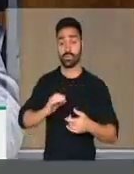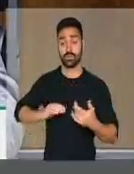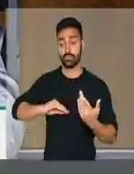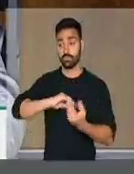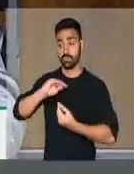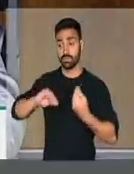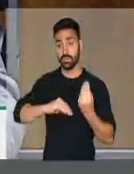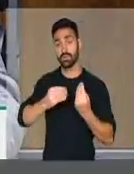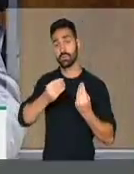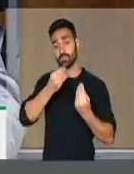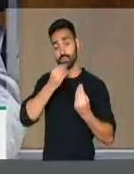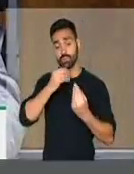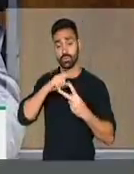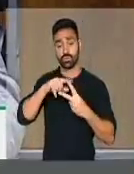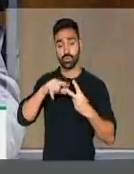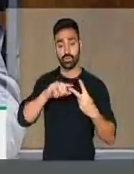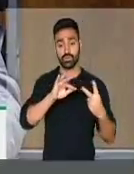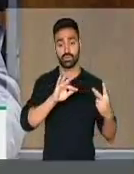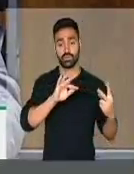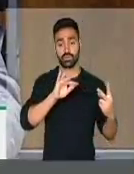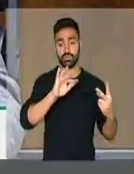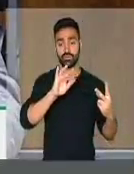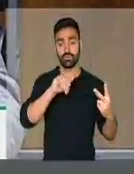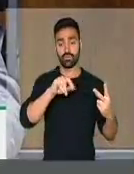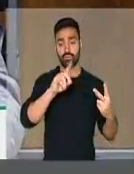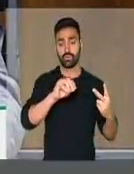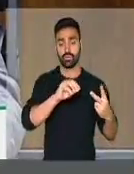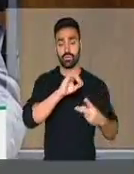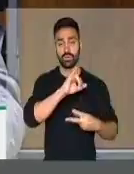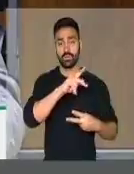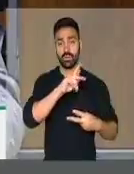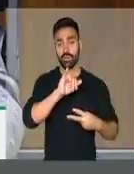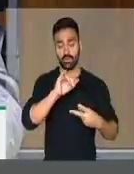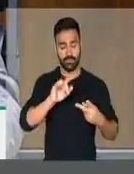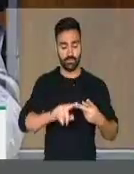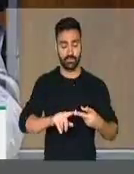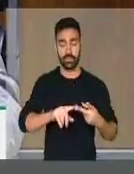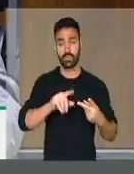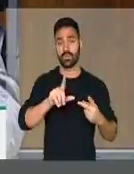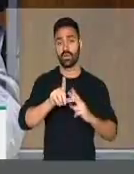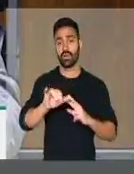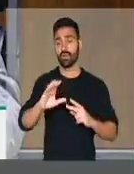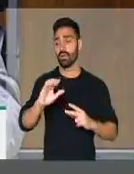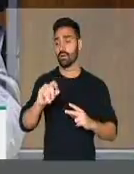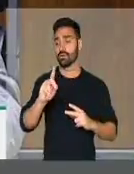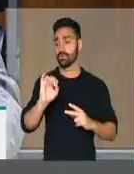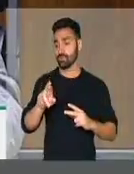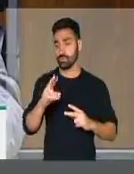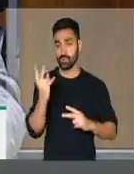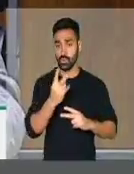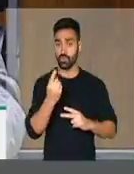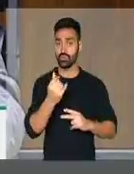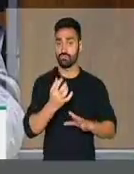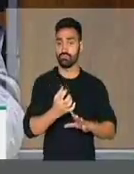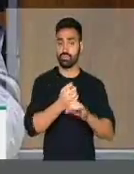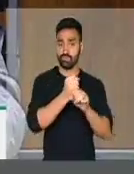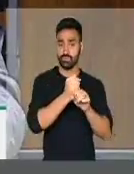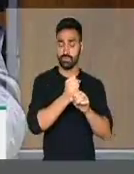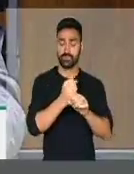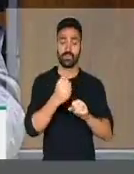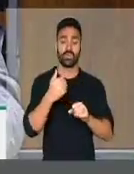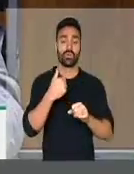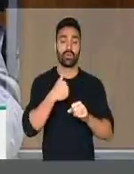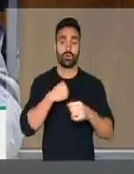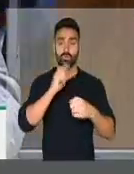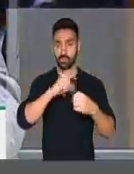juntar os dois fundos o fundo do ipi o fundo da lei kandir por acaso eu estava